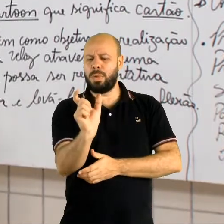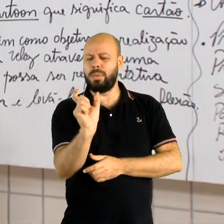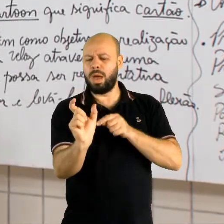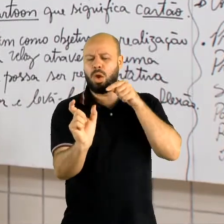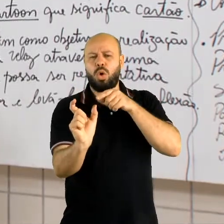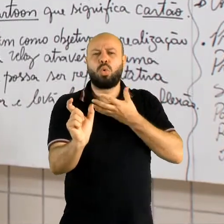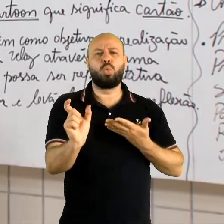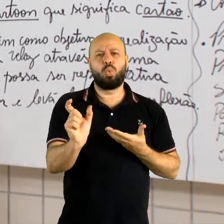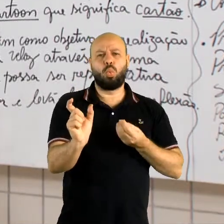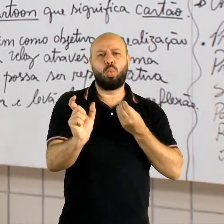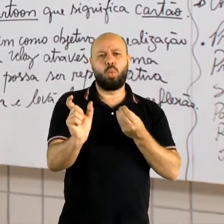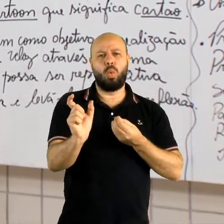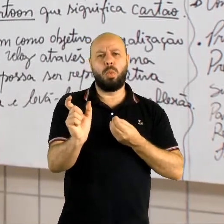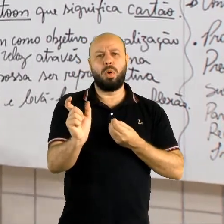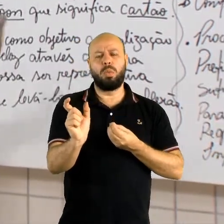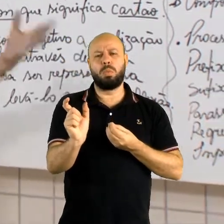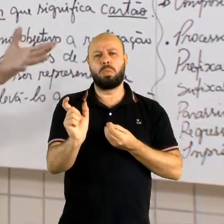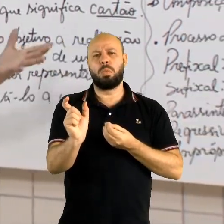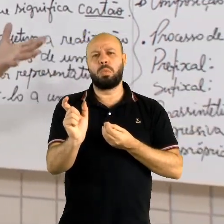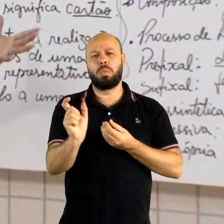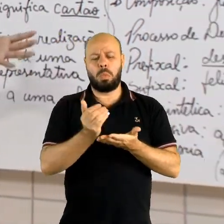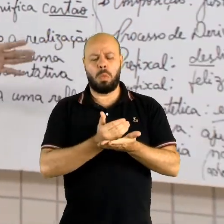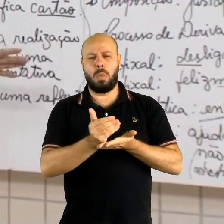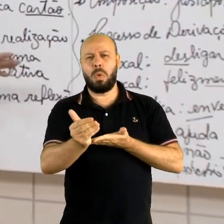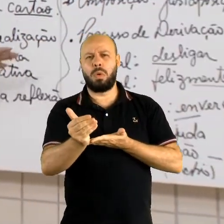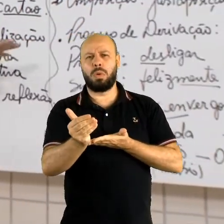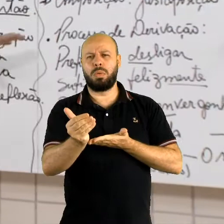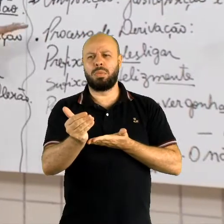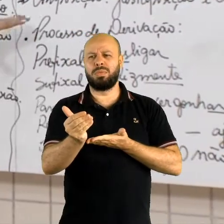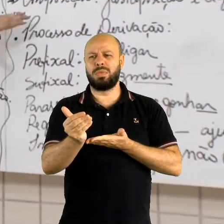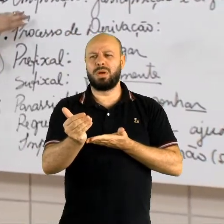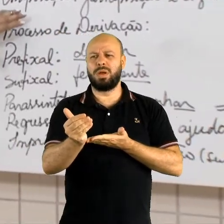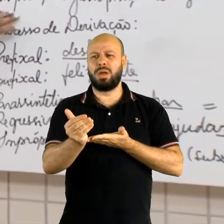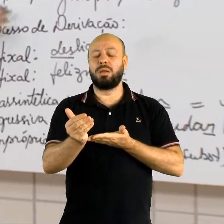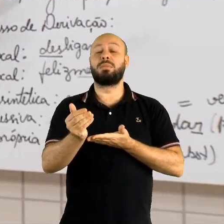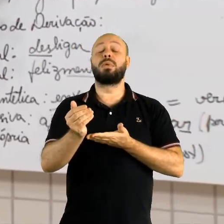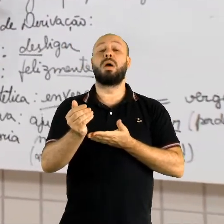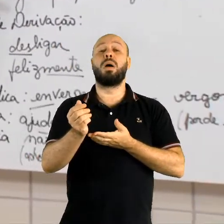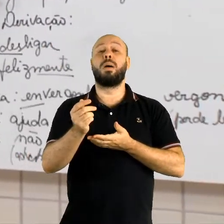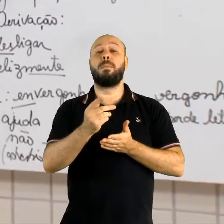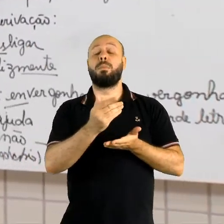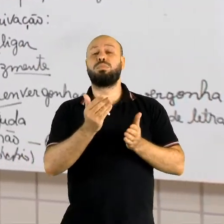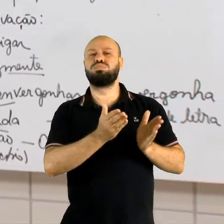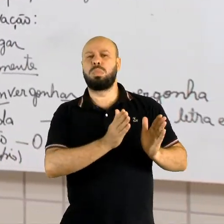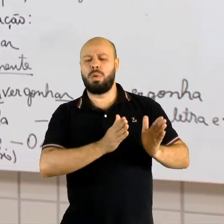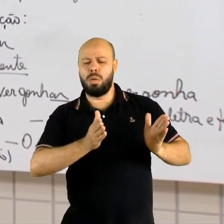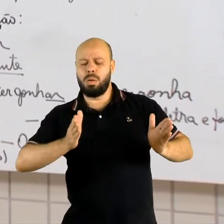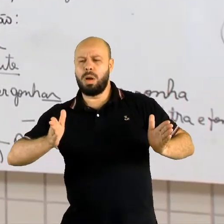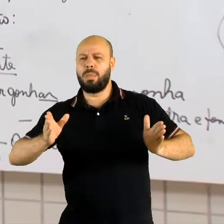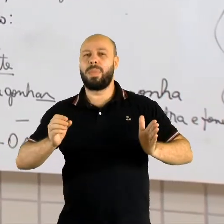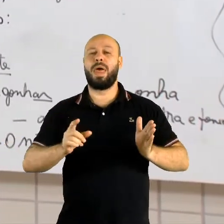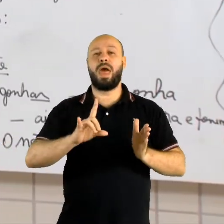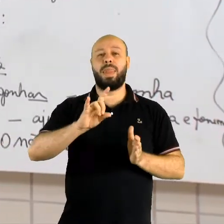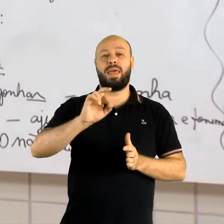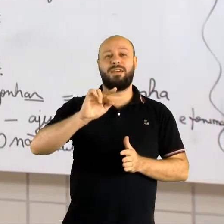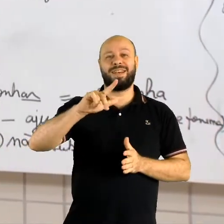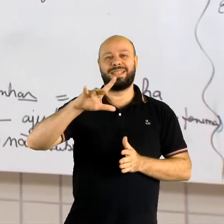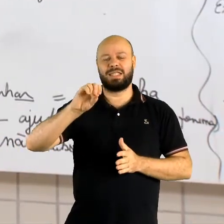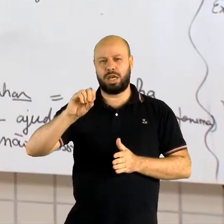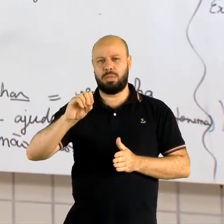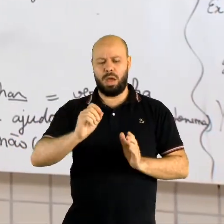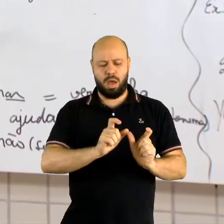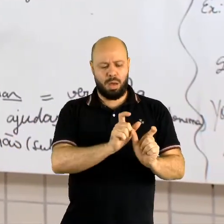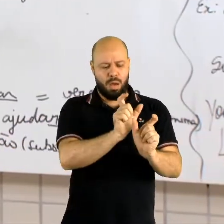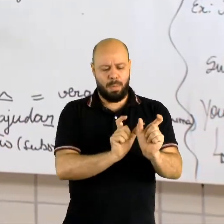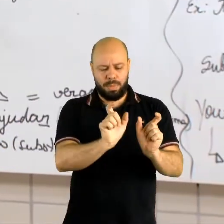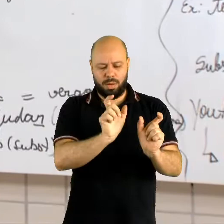as palavras elas são formadas? Elas são formadas através de quê? De que processo? De derivação. Né? Eu tenho